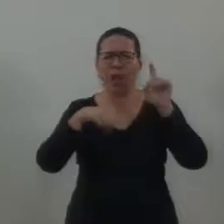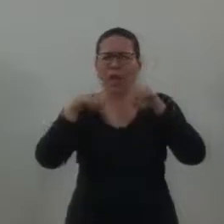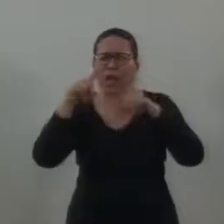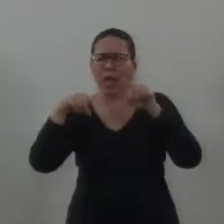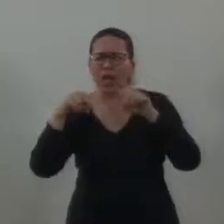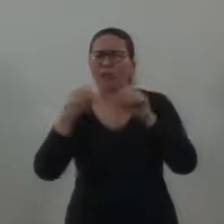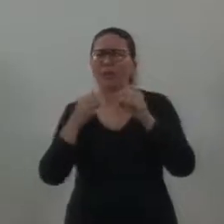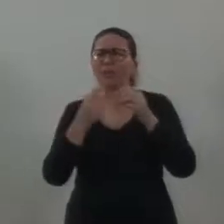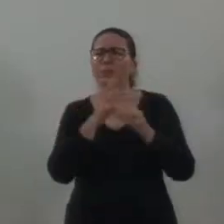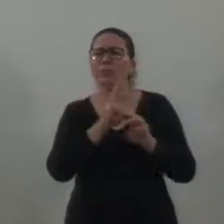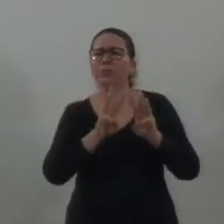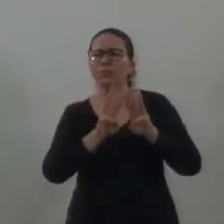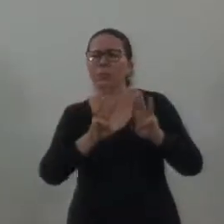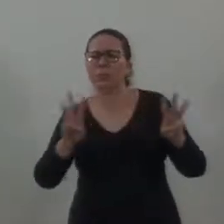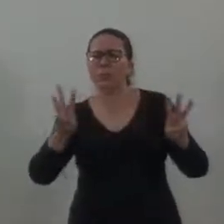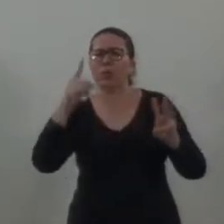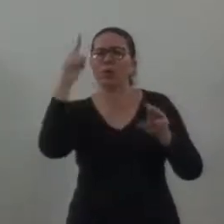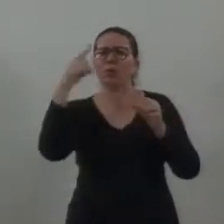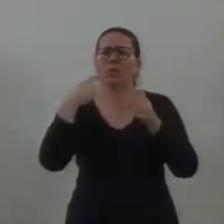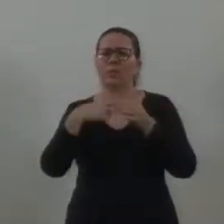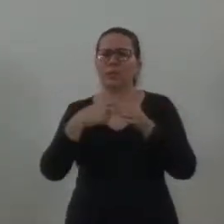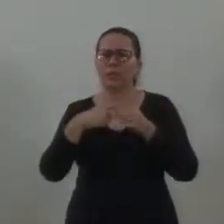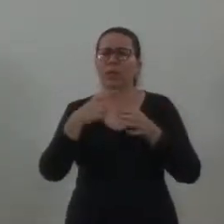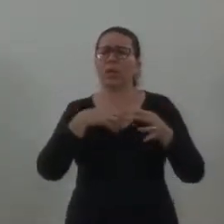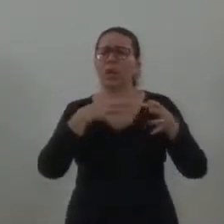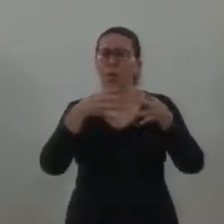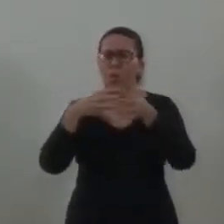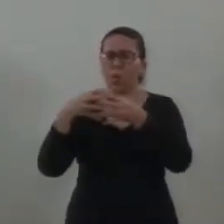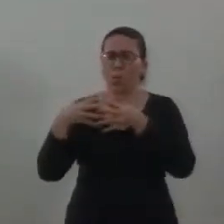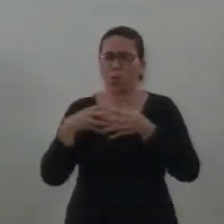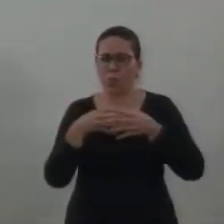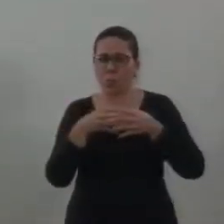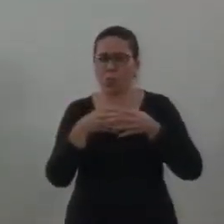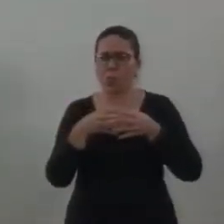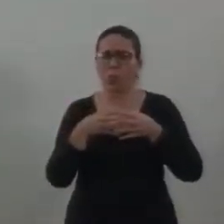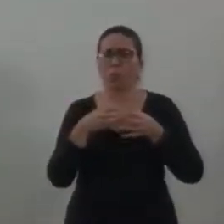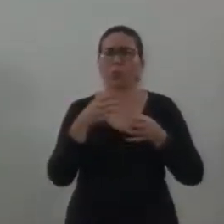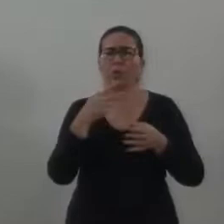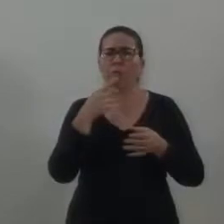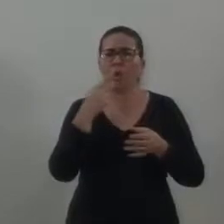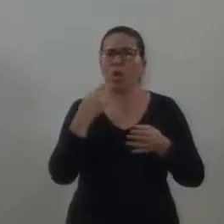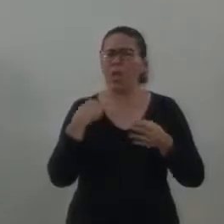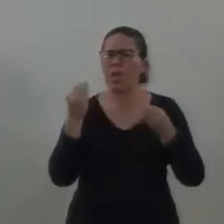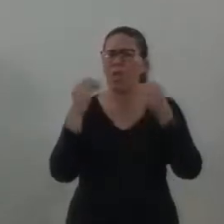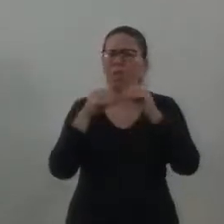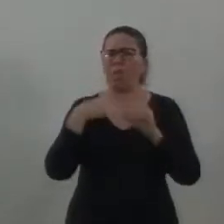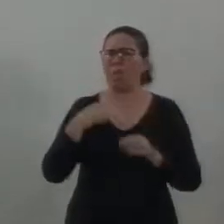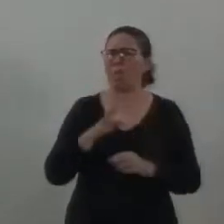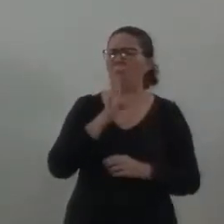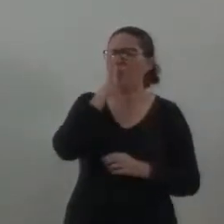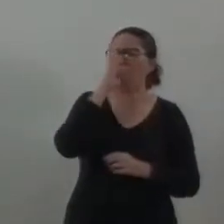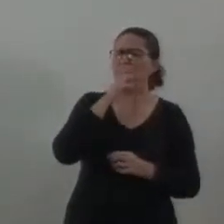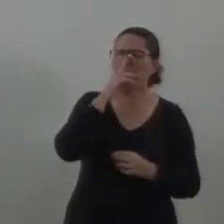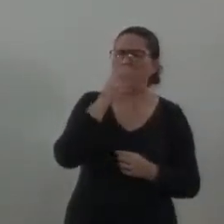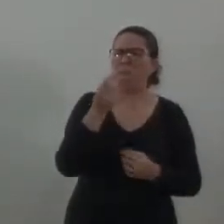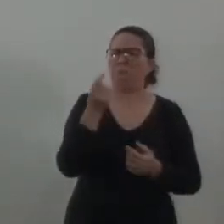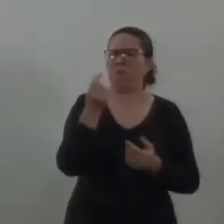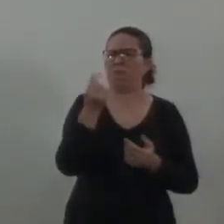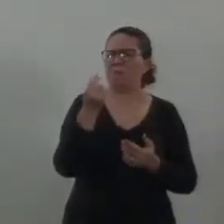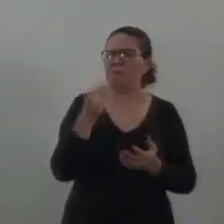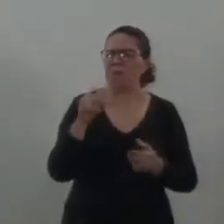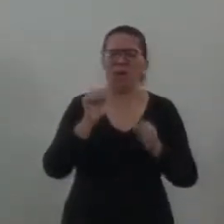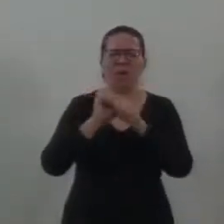outras cidades, porque andou circulando em grupos aí do governo que o que eu publiquei não tem nada a ver, que as verbas não são para